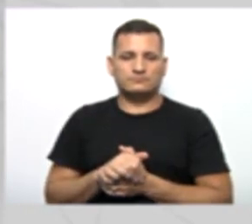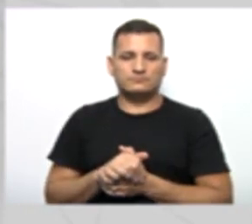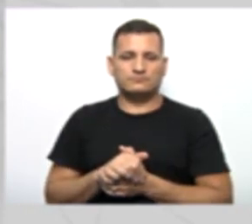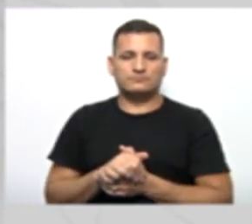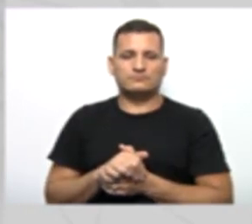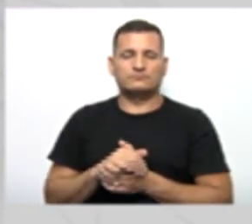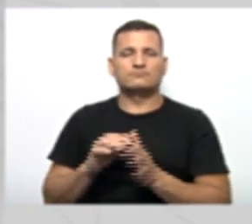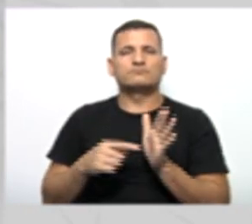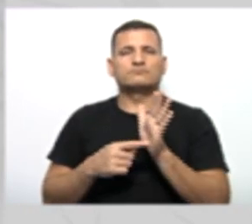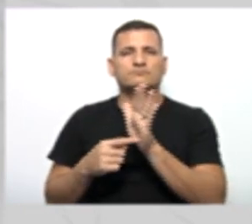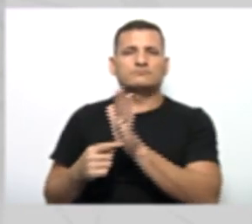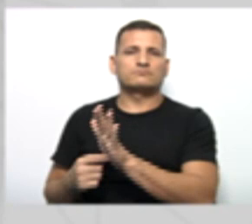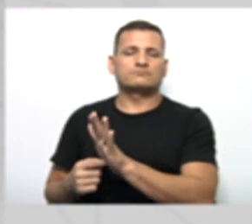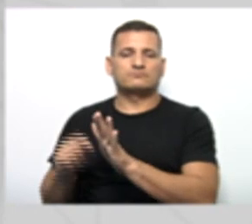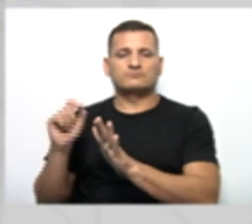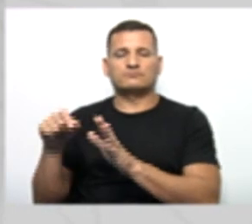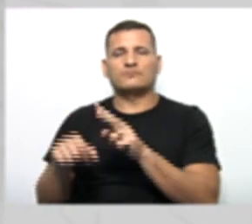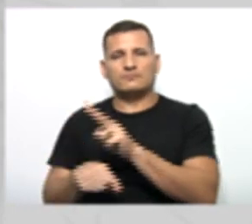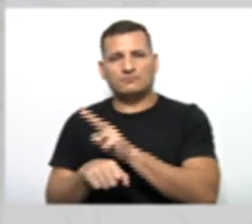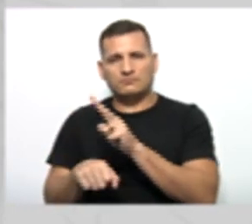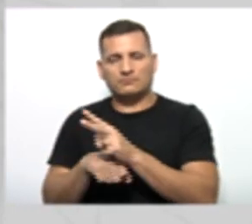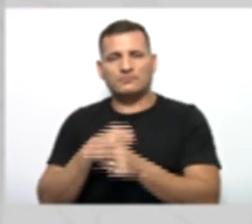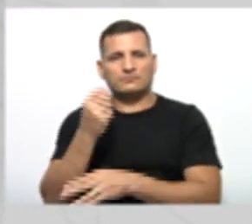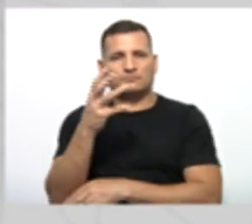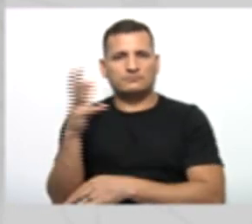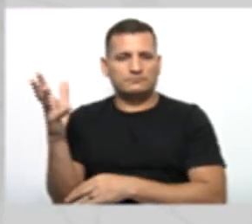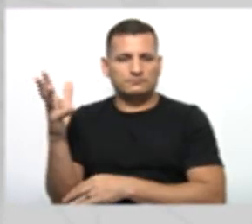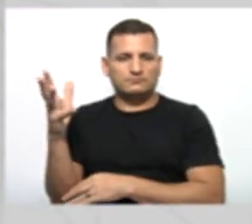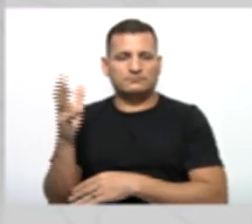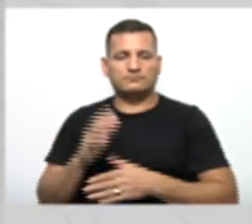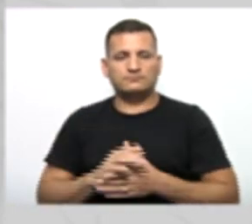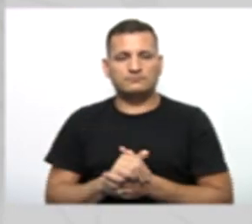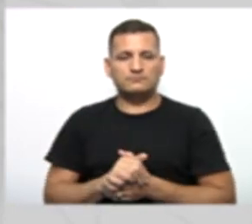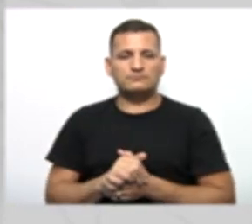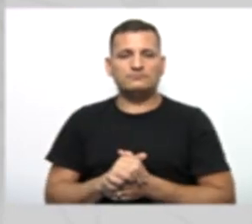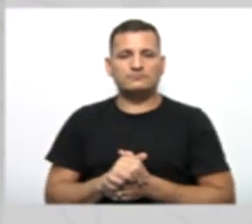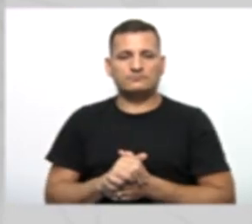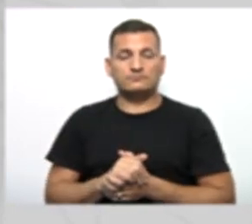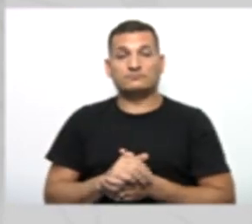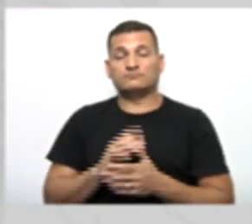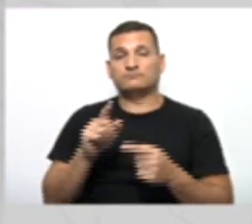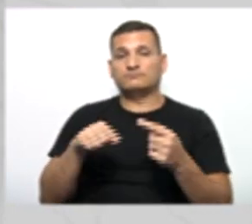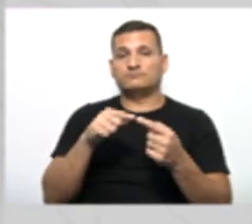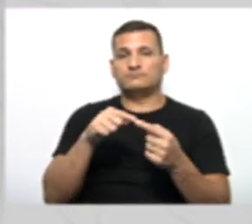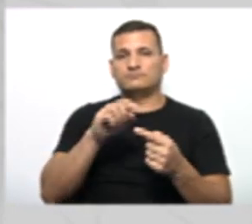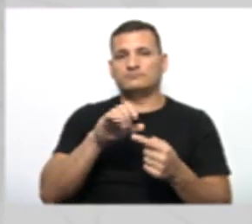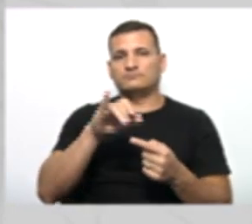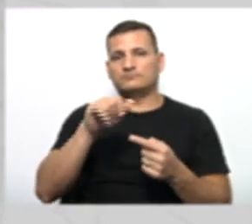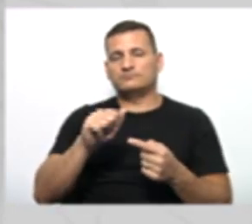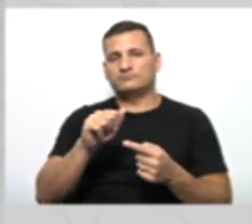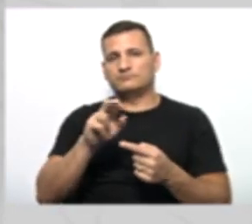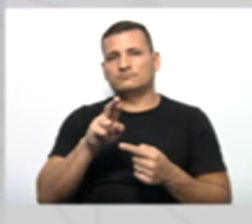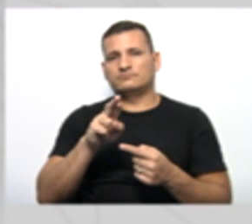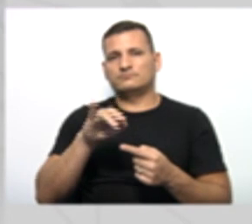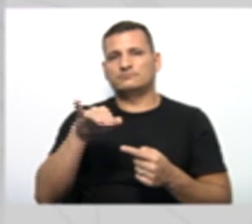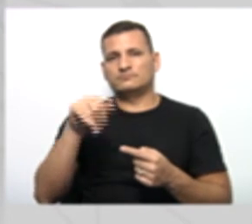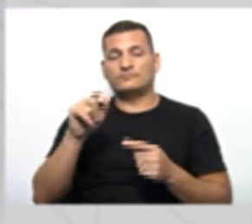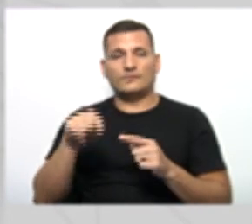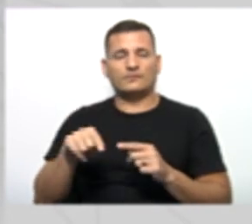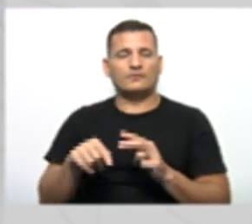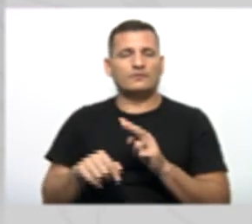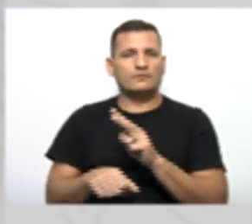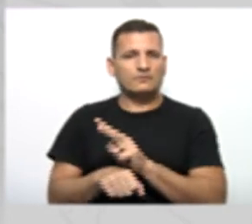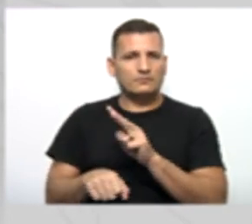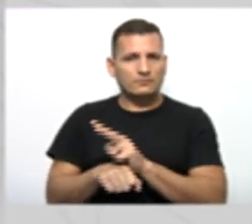contribuindo para a preservação ambiental. Um dos objetivos do EIA-RIMA é contribuir para a